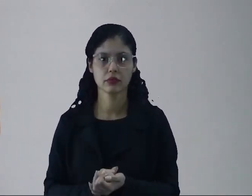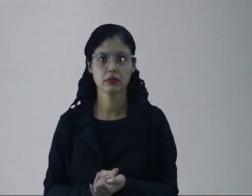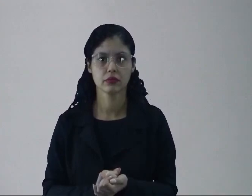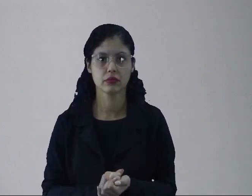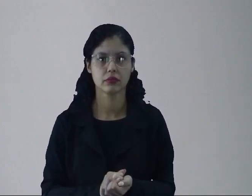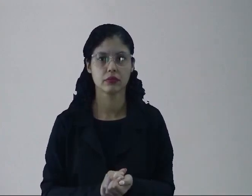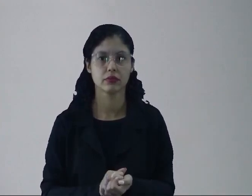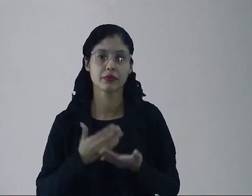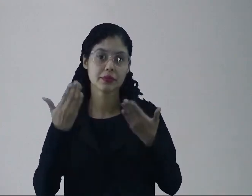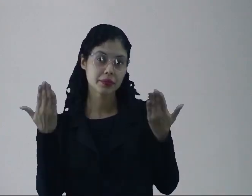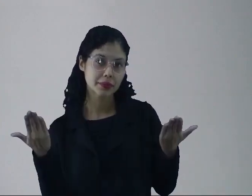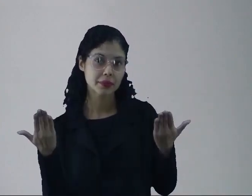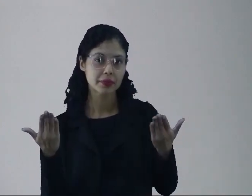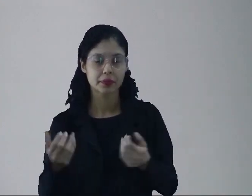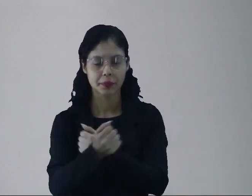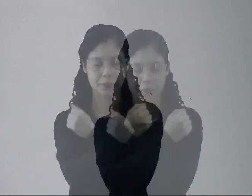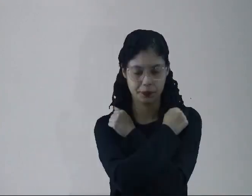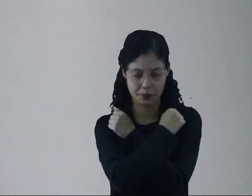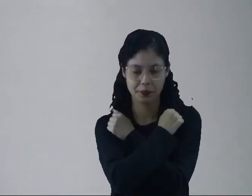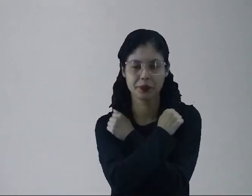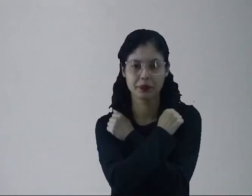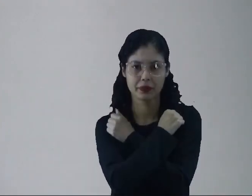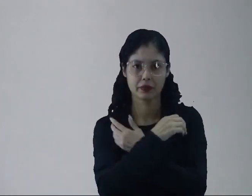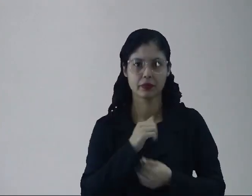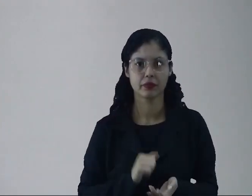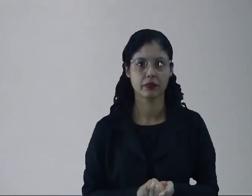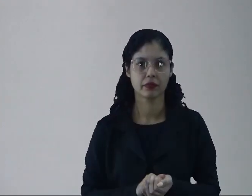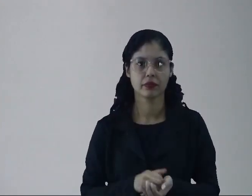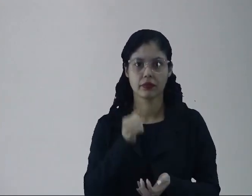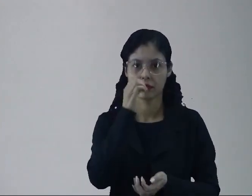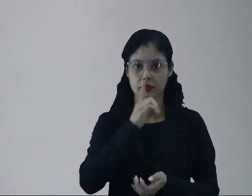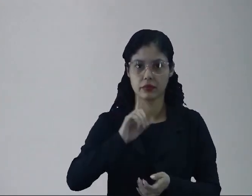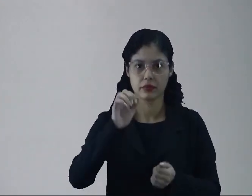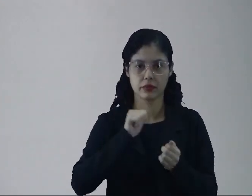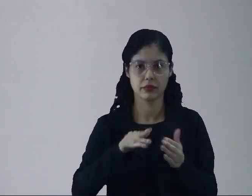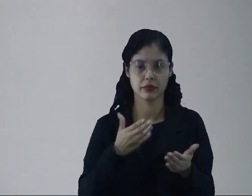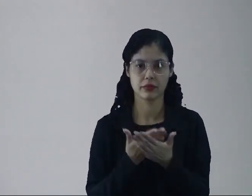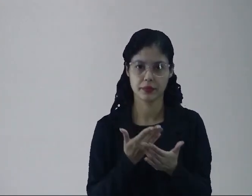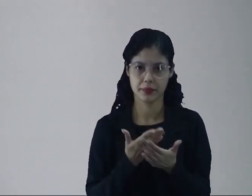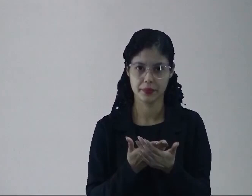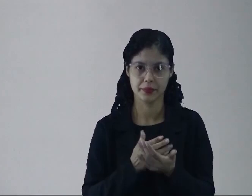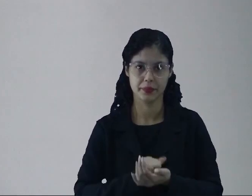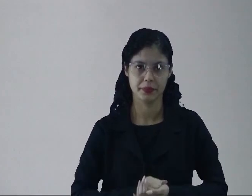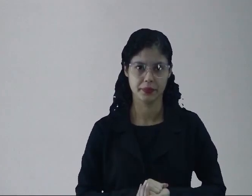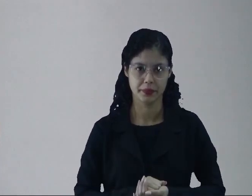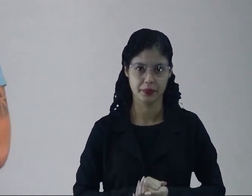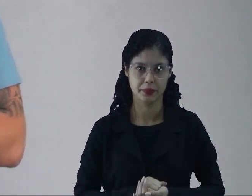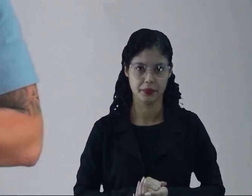Gente, deixo para vocês aqui o meu forte abraço, fiquem bem e continuem os estudos.